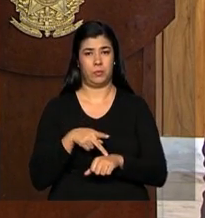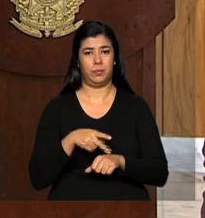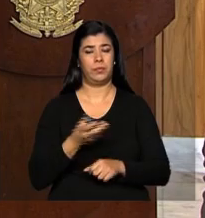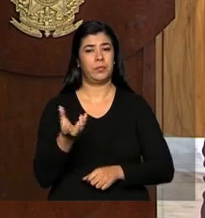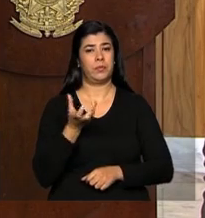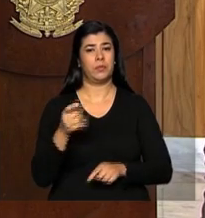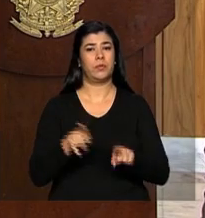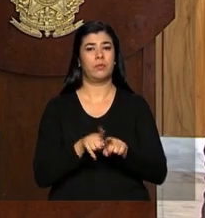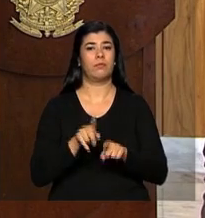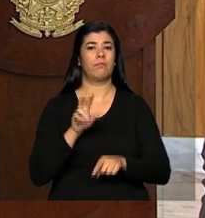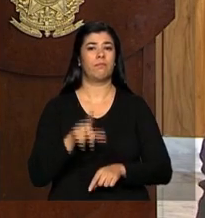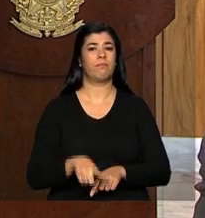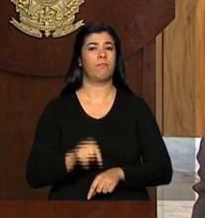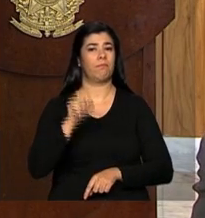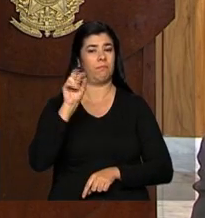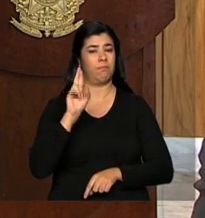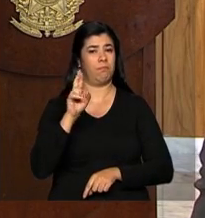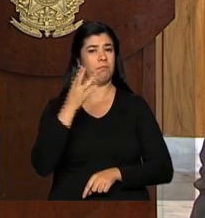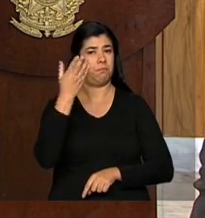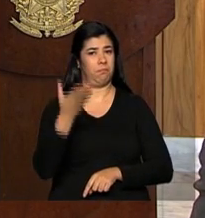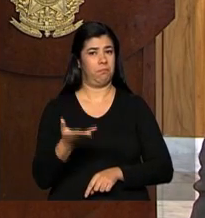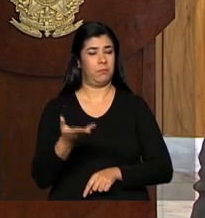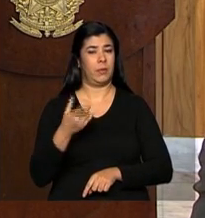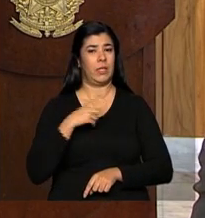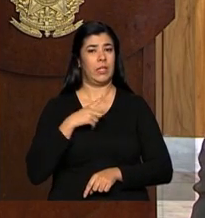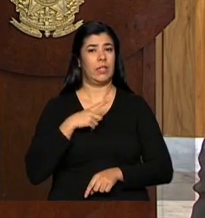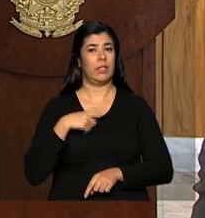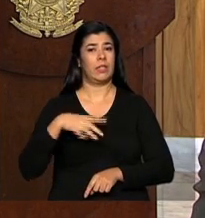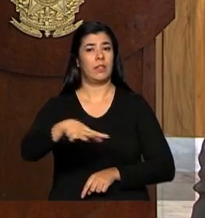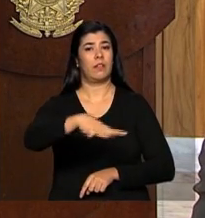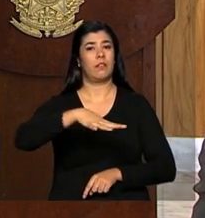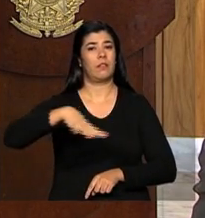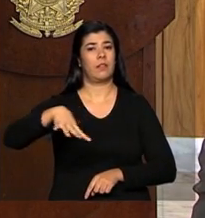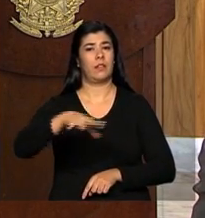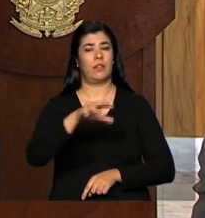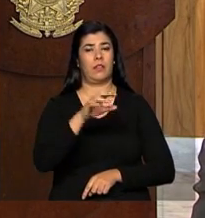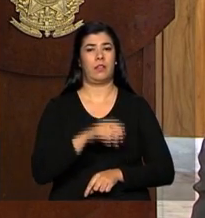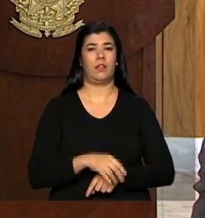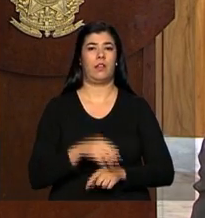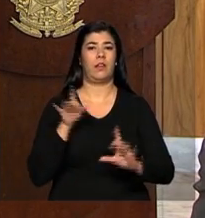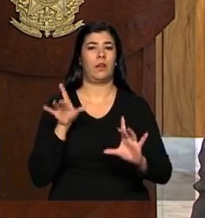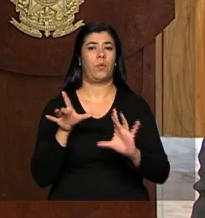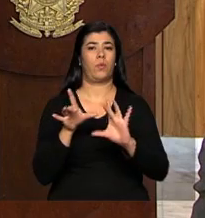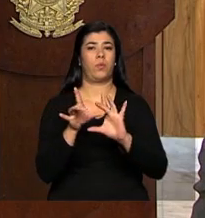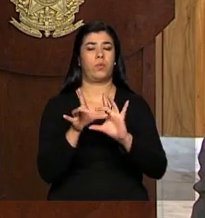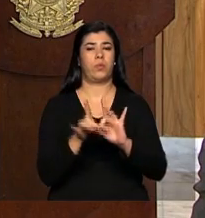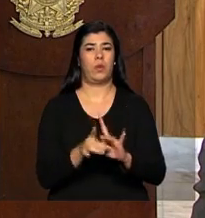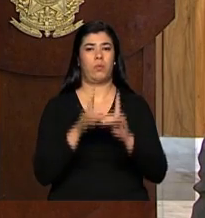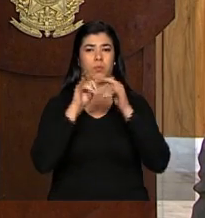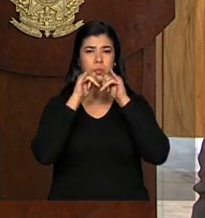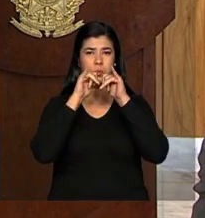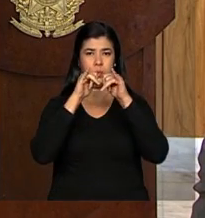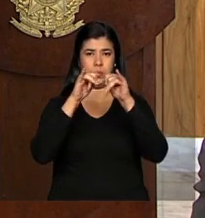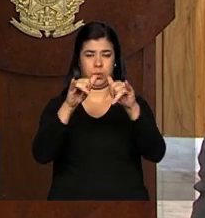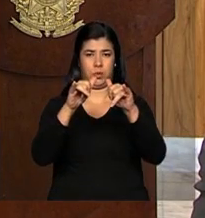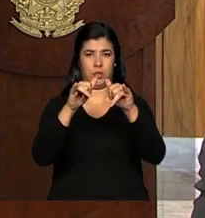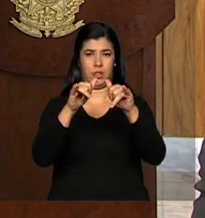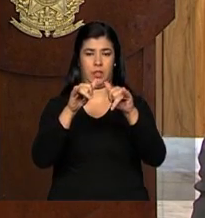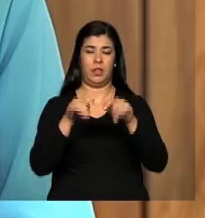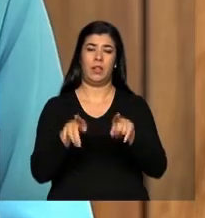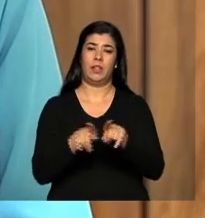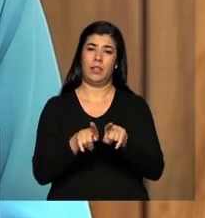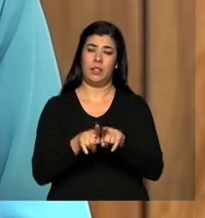Gostaria de destacar que, no campo da integração energética, nós